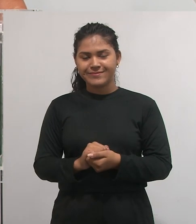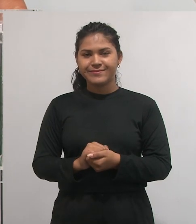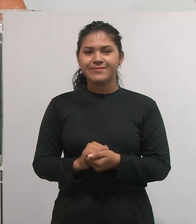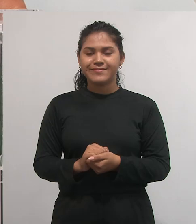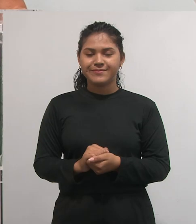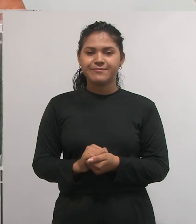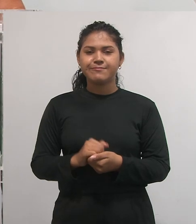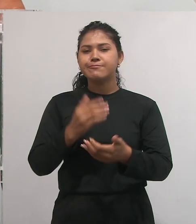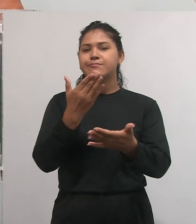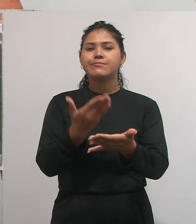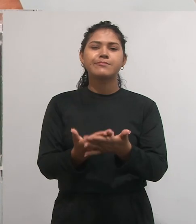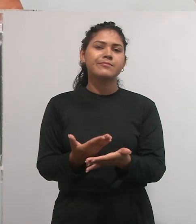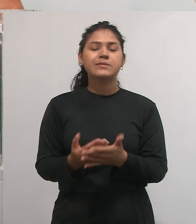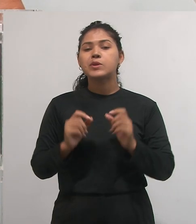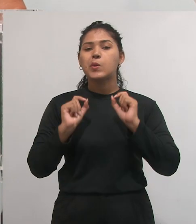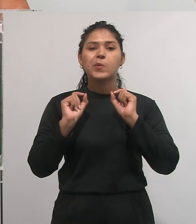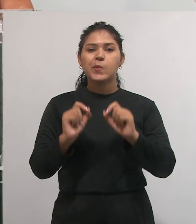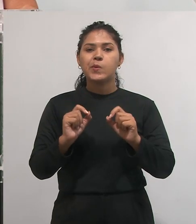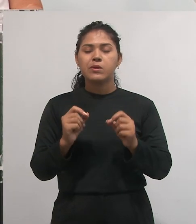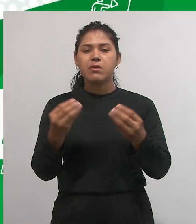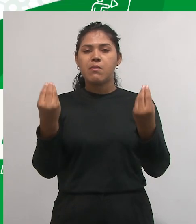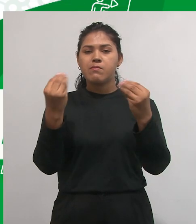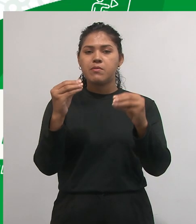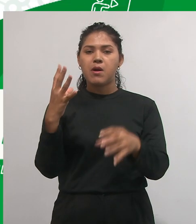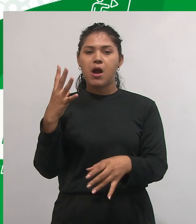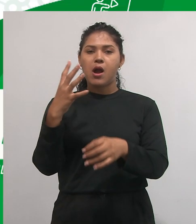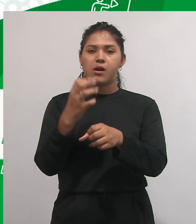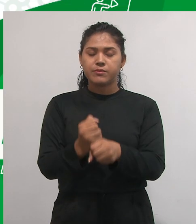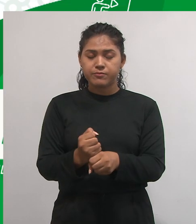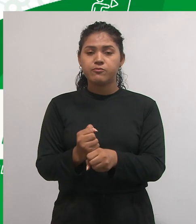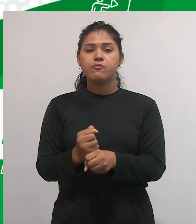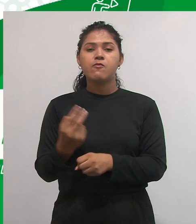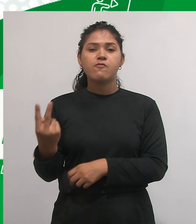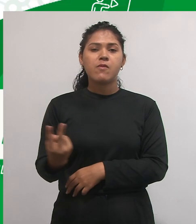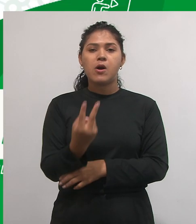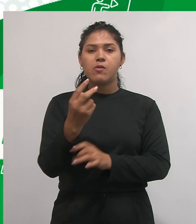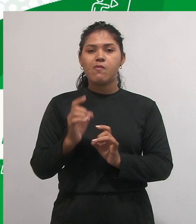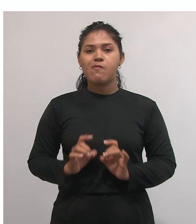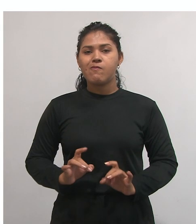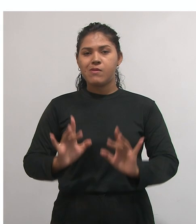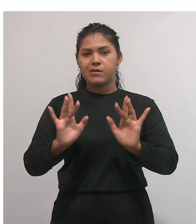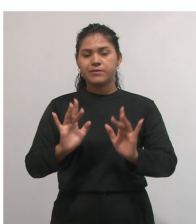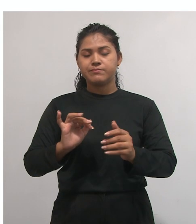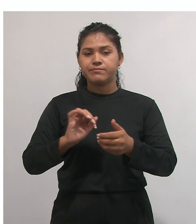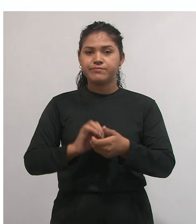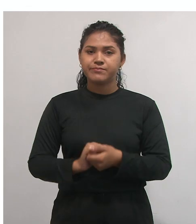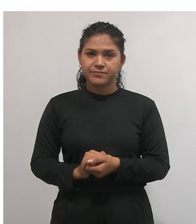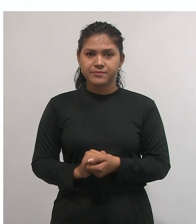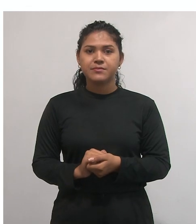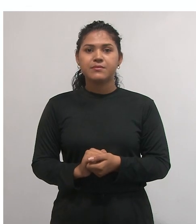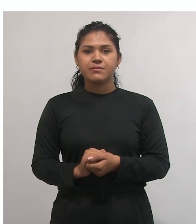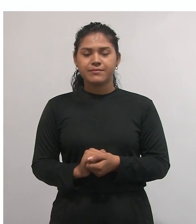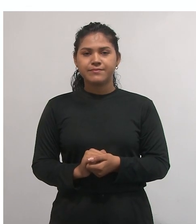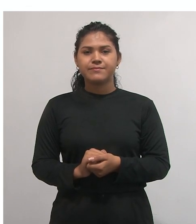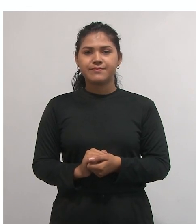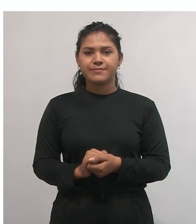que é sobre o quê? Formação de preço de venda com base no markup. Vamos